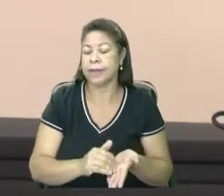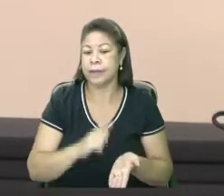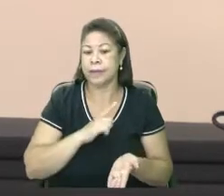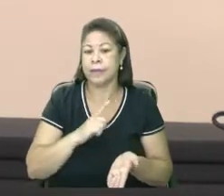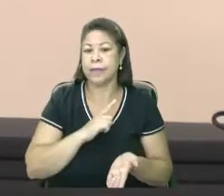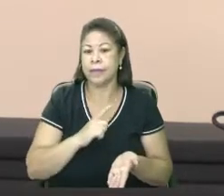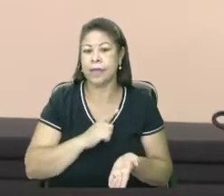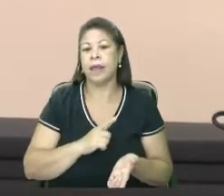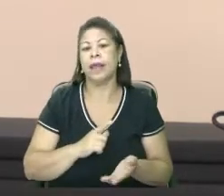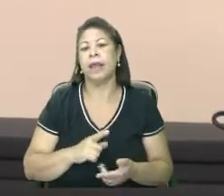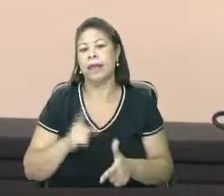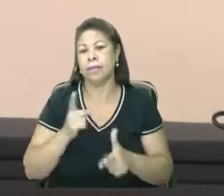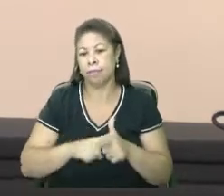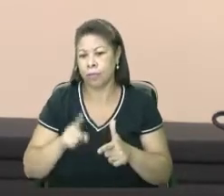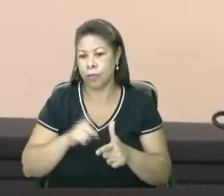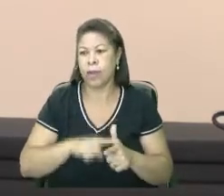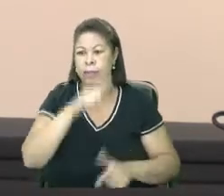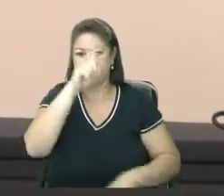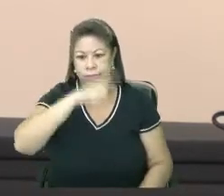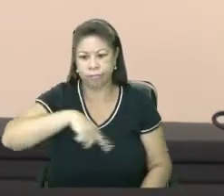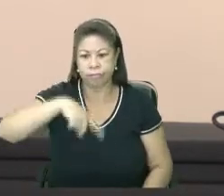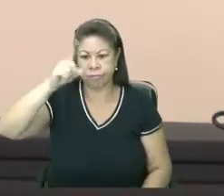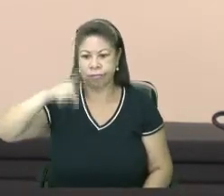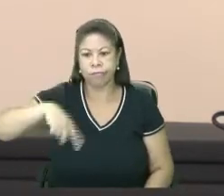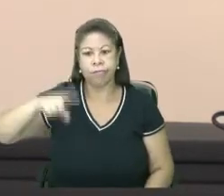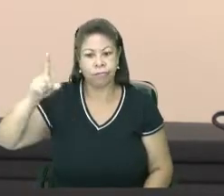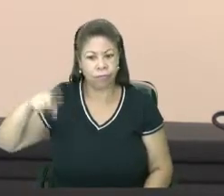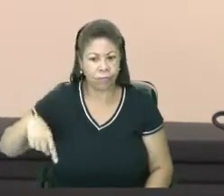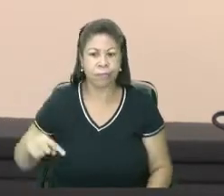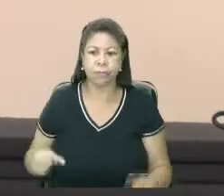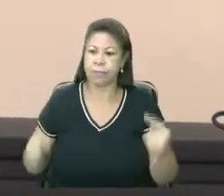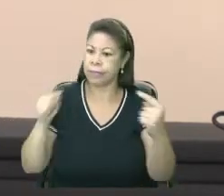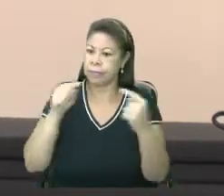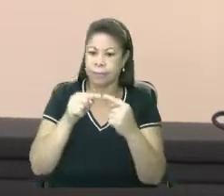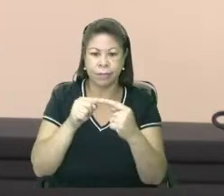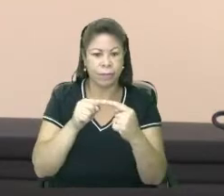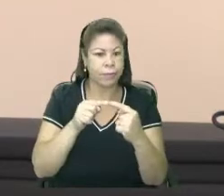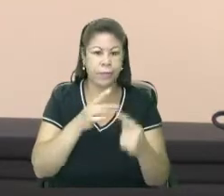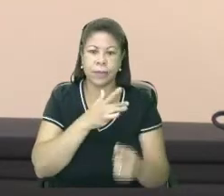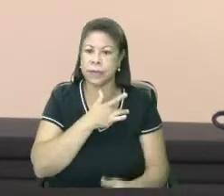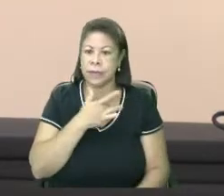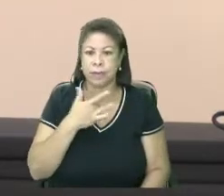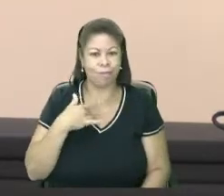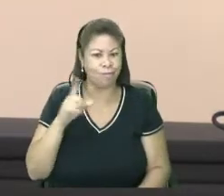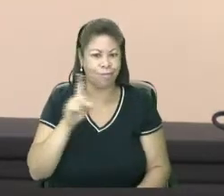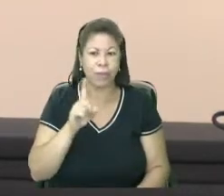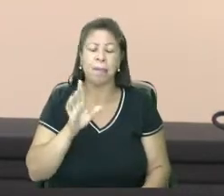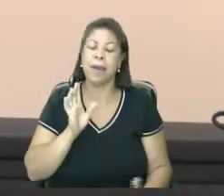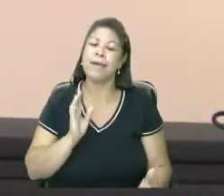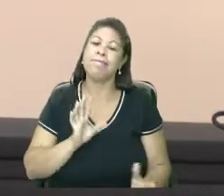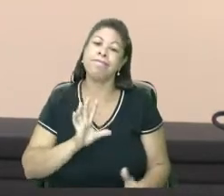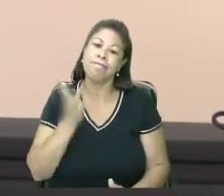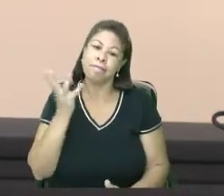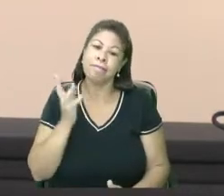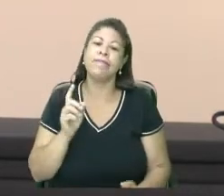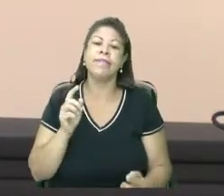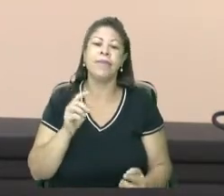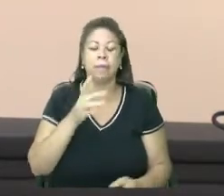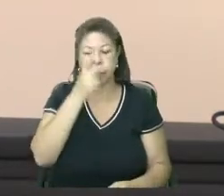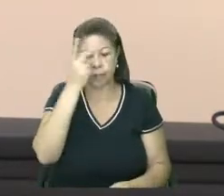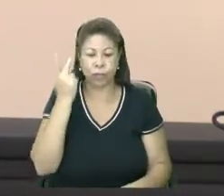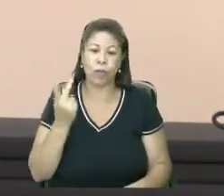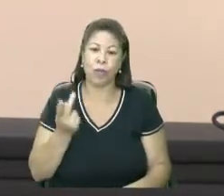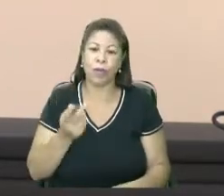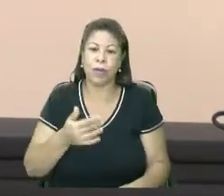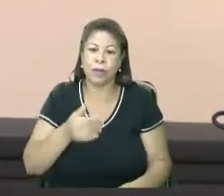grande de variáveis que não são ligadas diretamente à saúde, mas que desembocam na saúde, né? Como, por exemplo, a questão da fome,